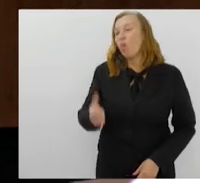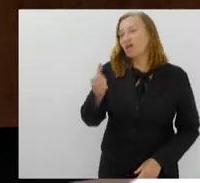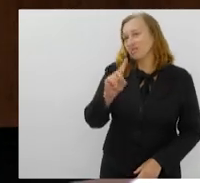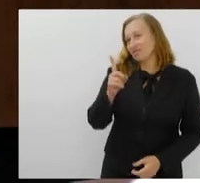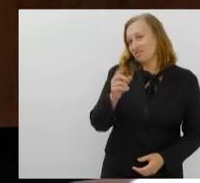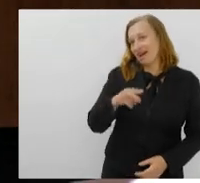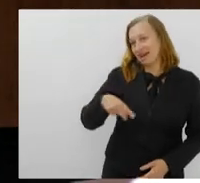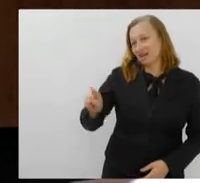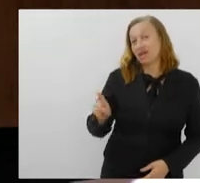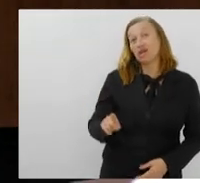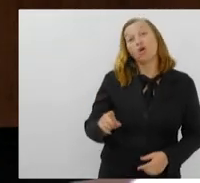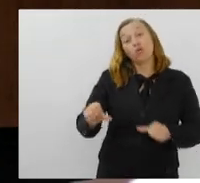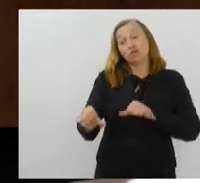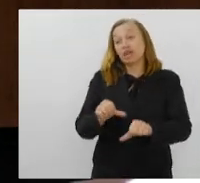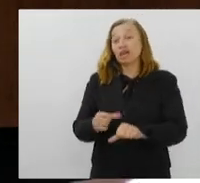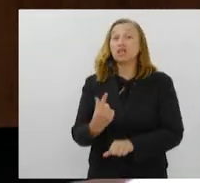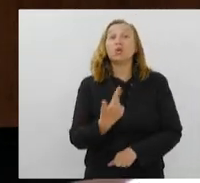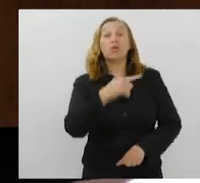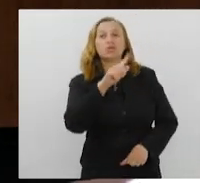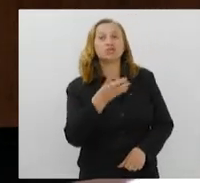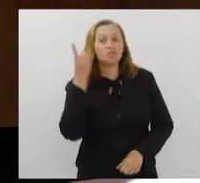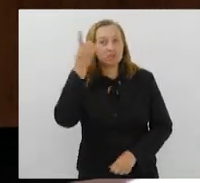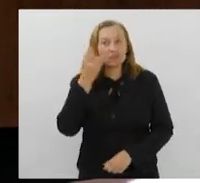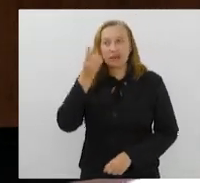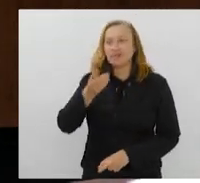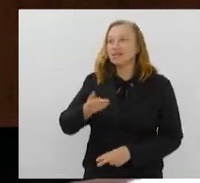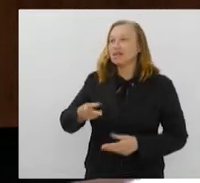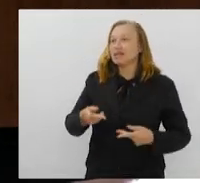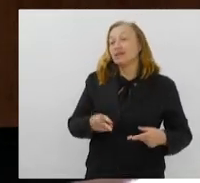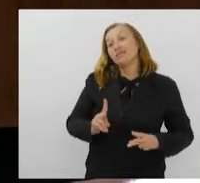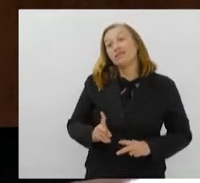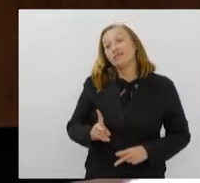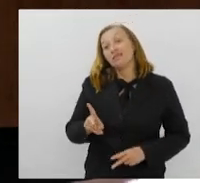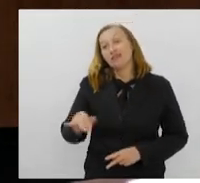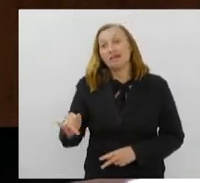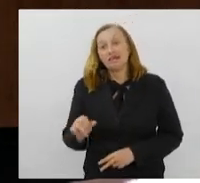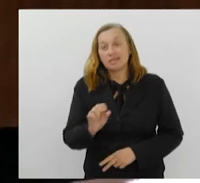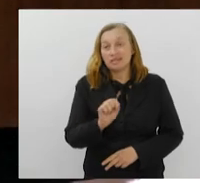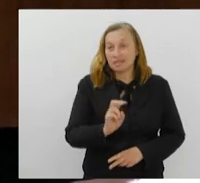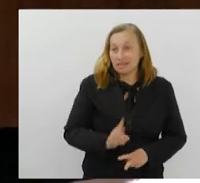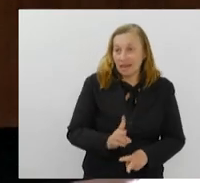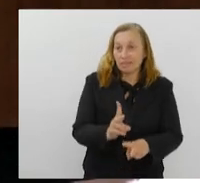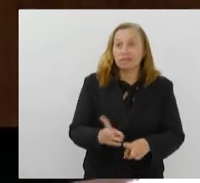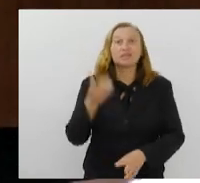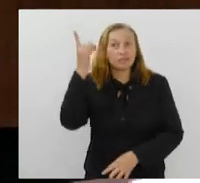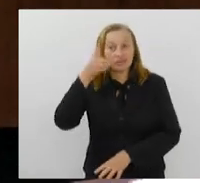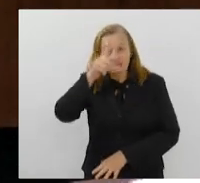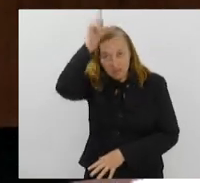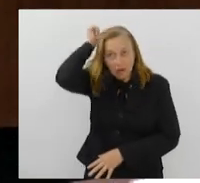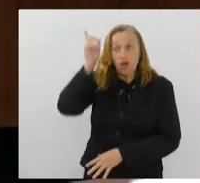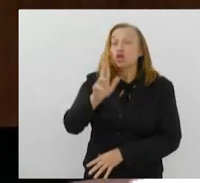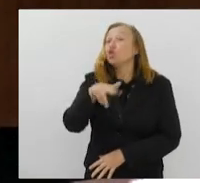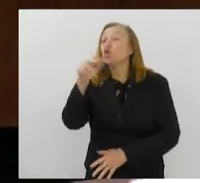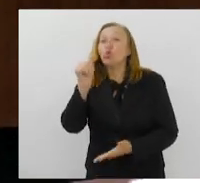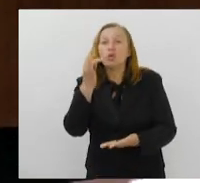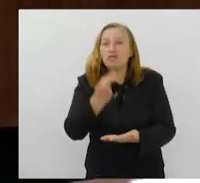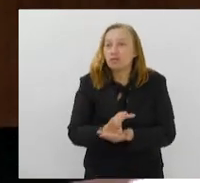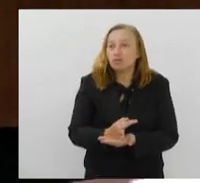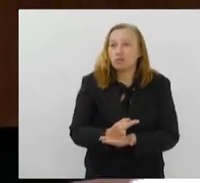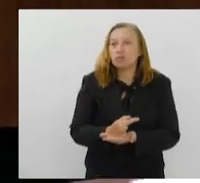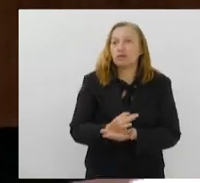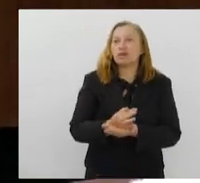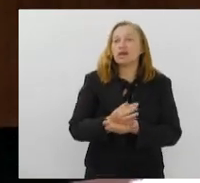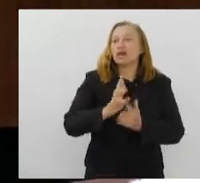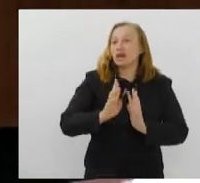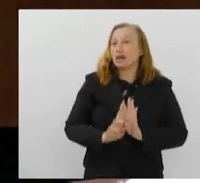outros deputados, e cito, deputado Carlos Mink nunca faltou uma sessão. Deputado Luiz Paulo nunca faltou uma sessão. A representação do PT, seja